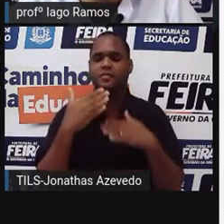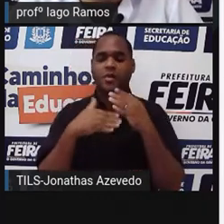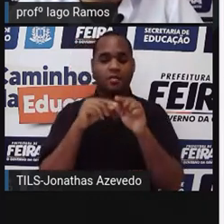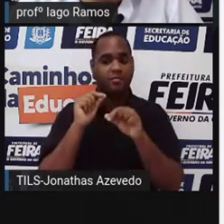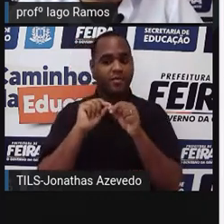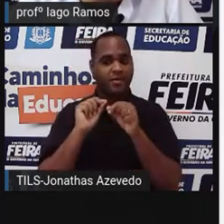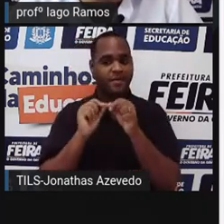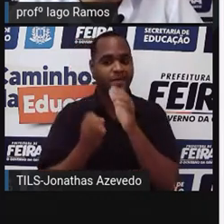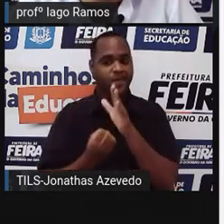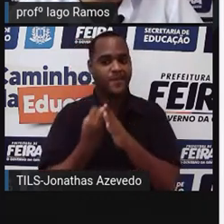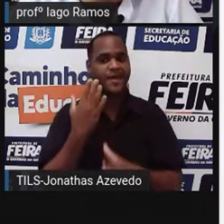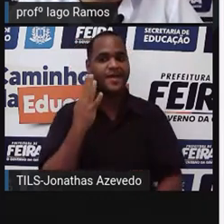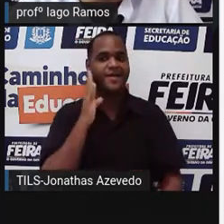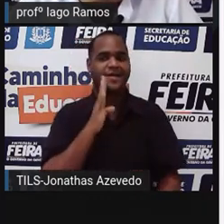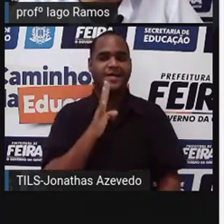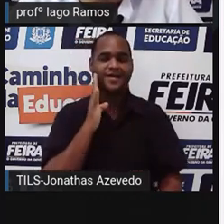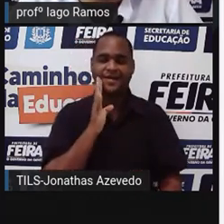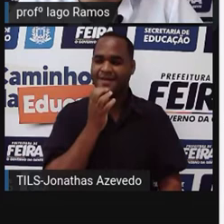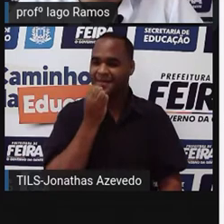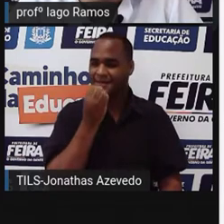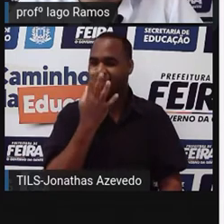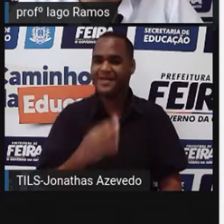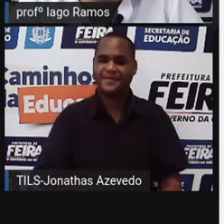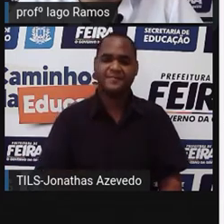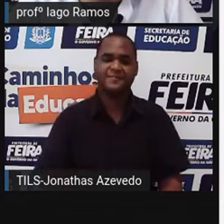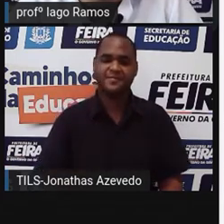coisa interessante.